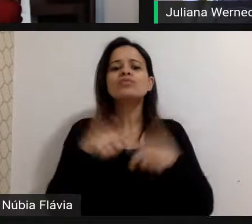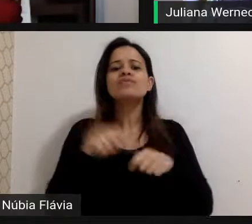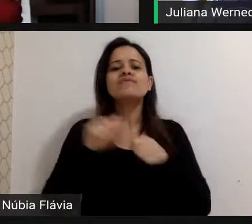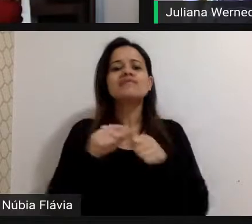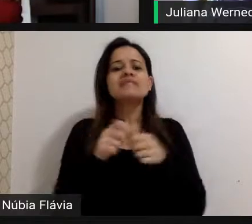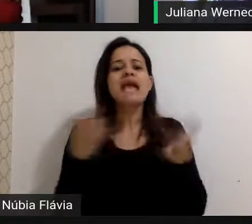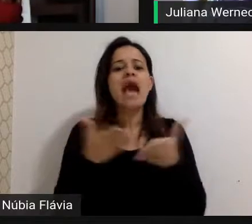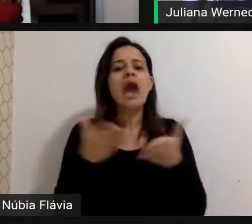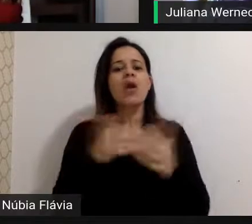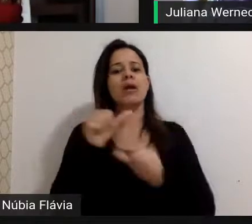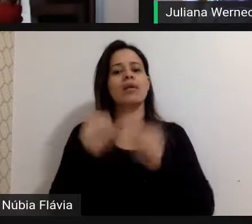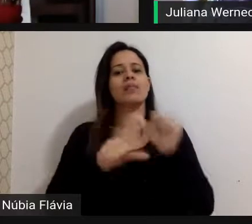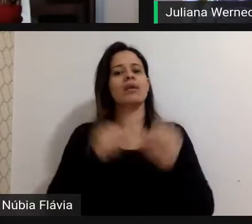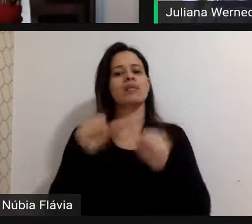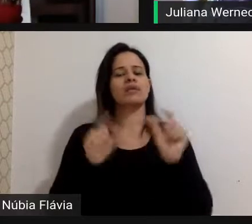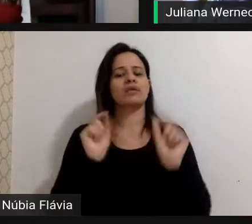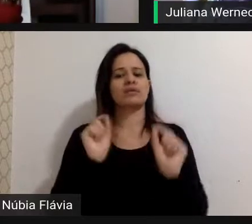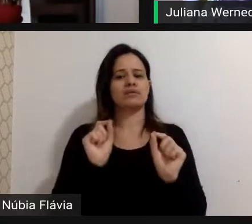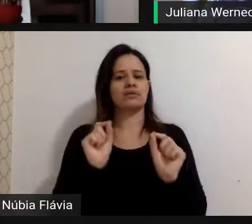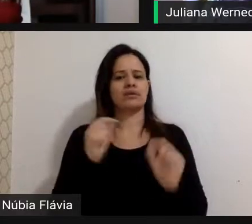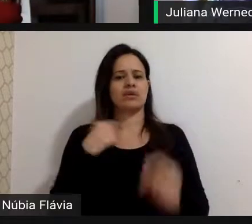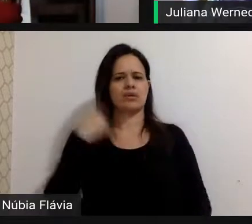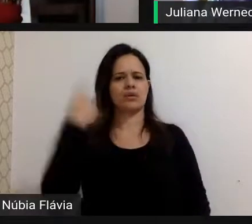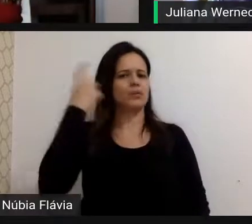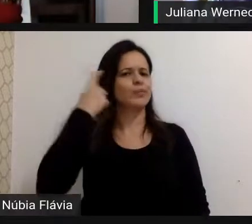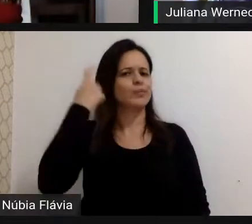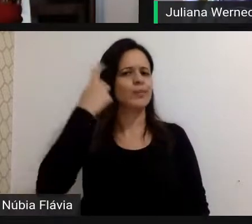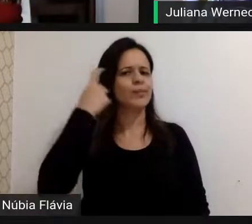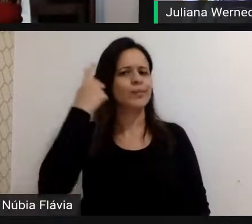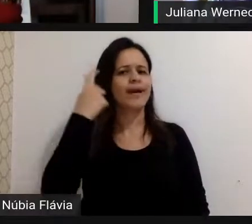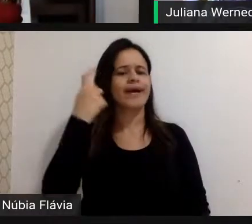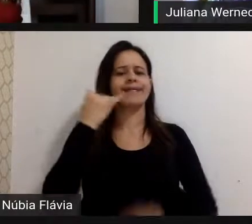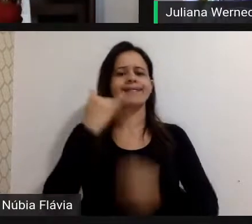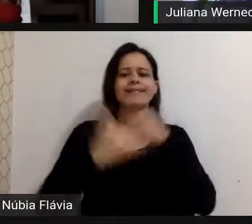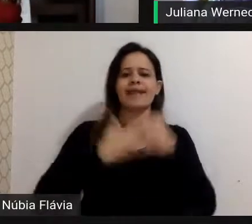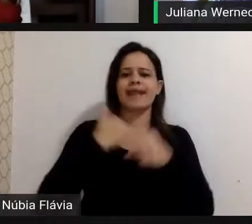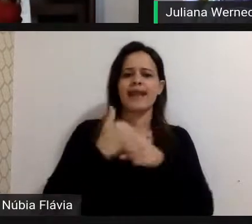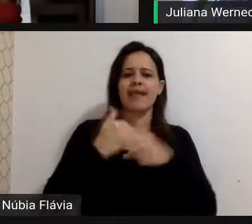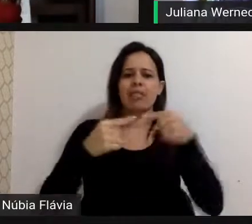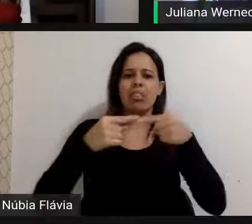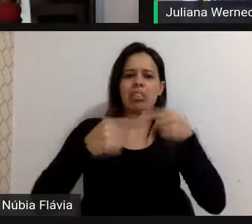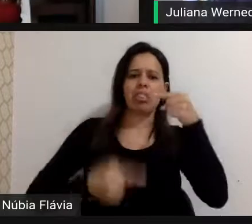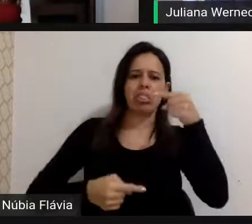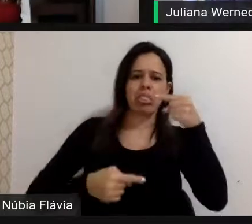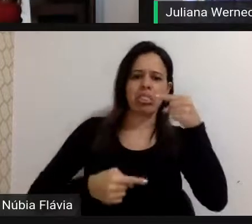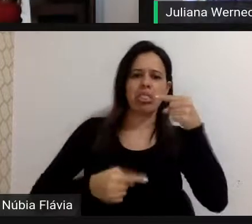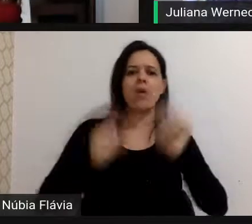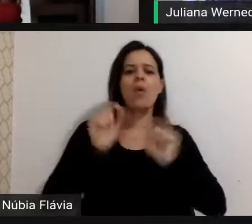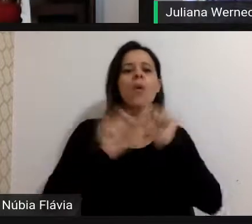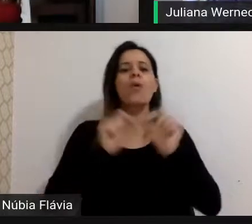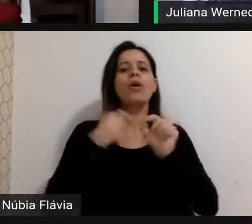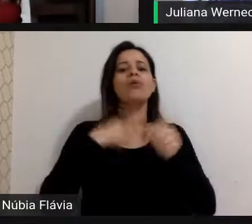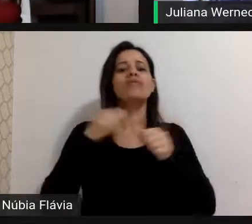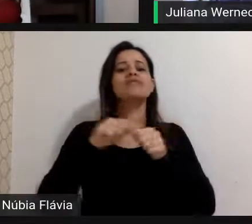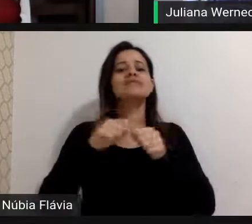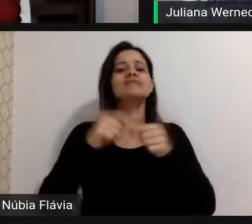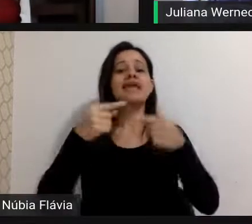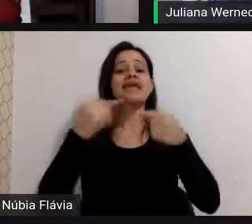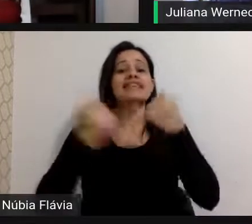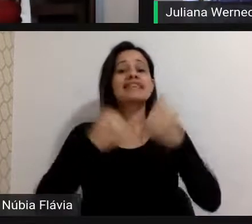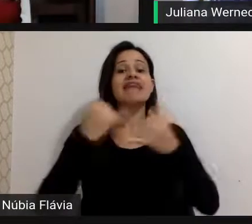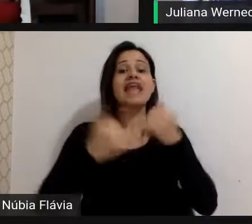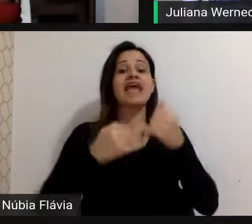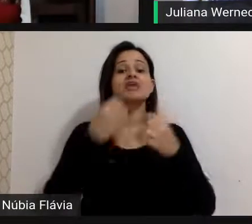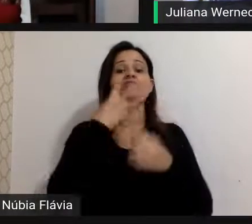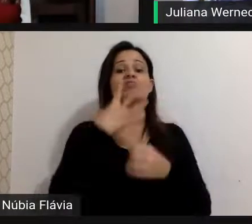esse estado? Às vezes eu estava preocupada se a internet não ia cair, né? O que eu posso fazer para que a internet não caia? Eu fui